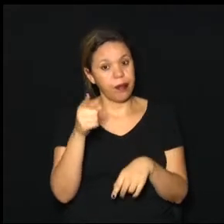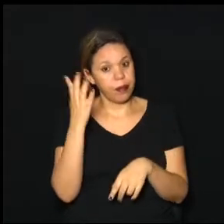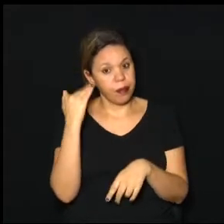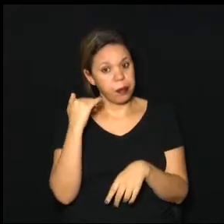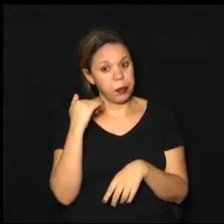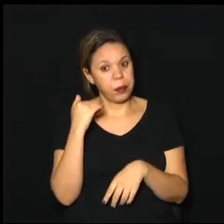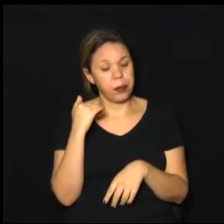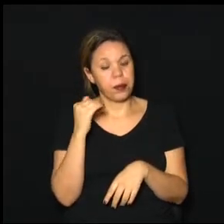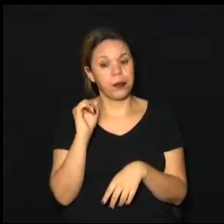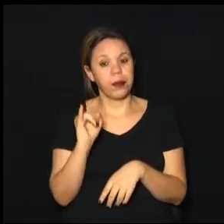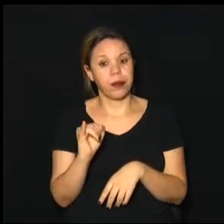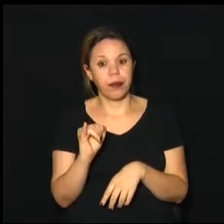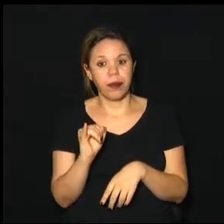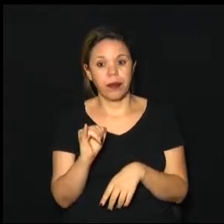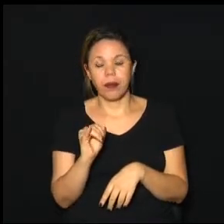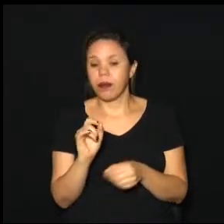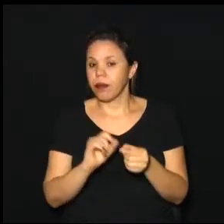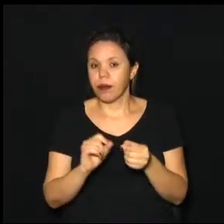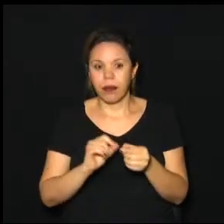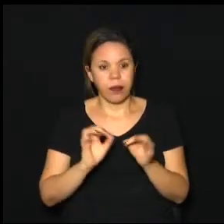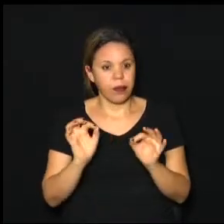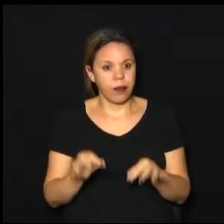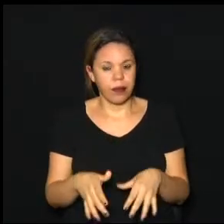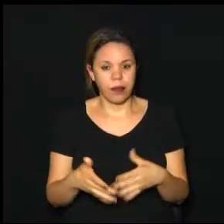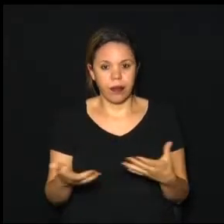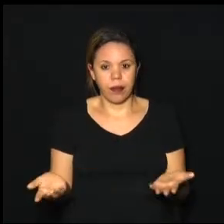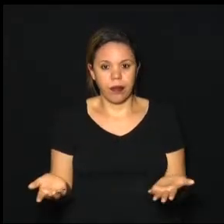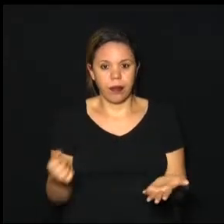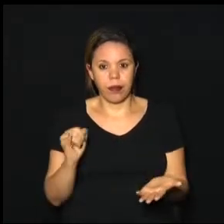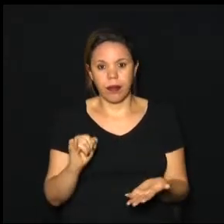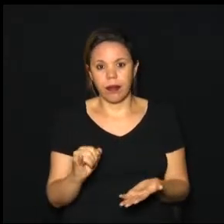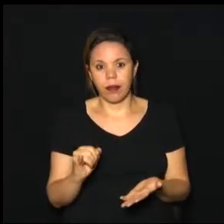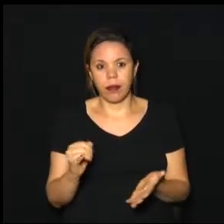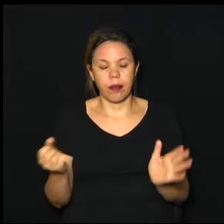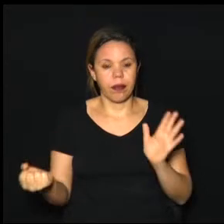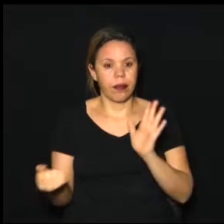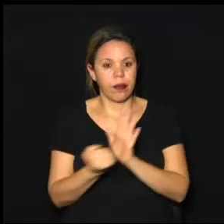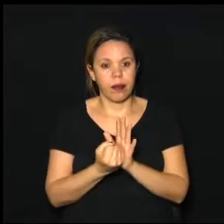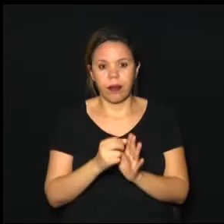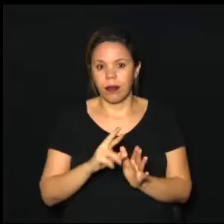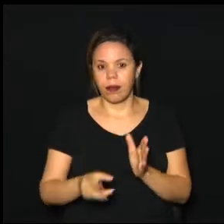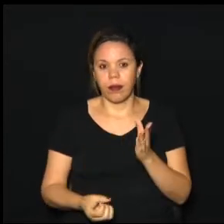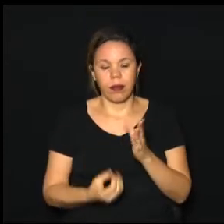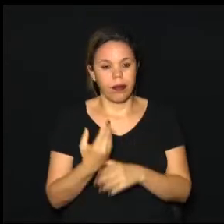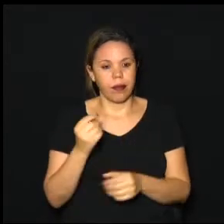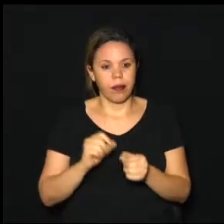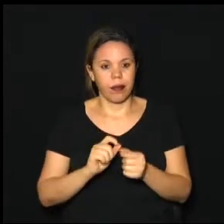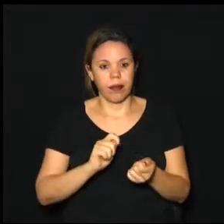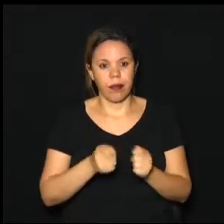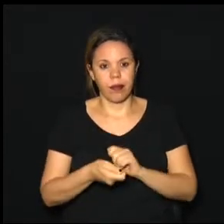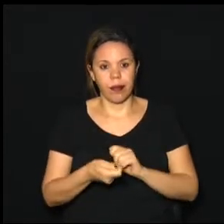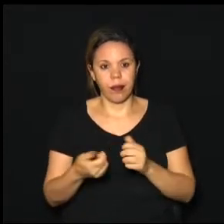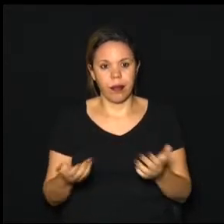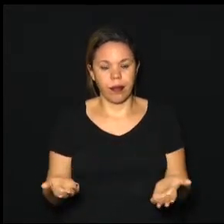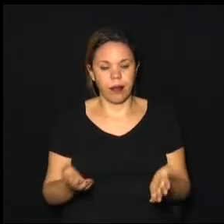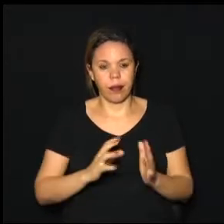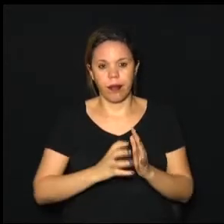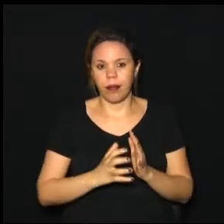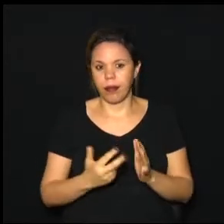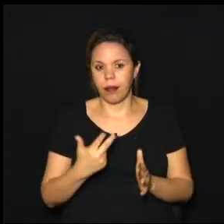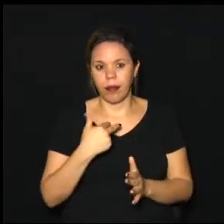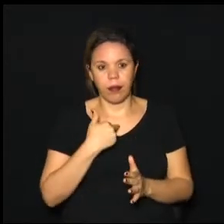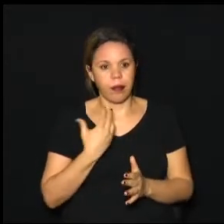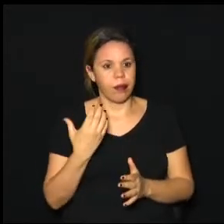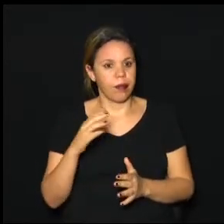hein, se não fizer da forma correta, se o registro não for feito da forma adequada, o partido não pode